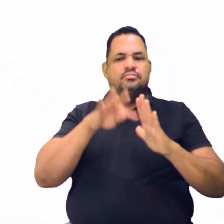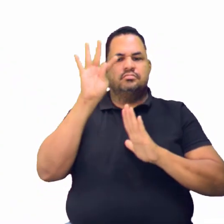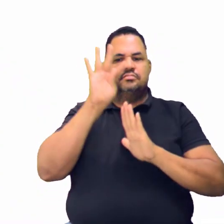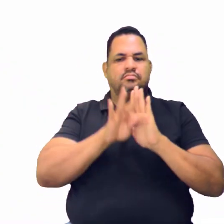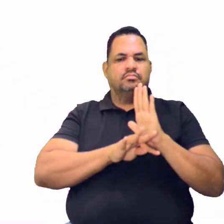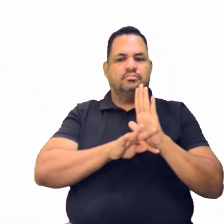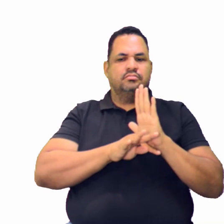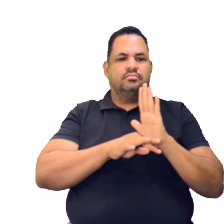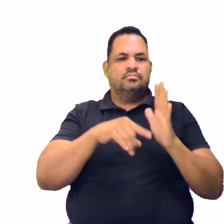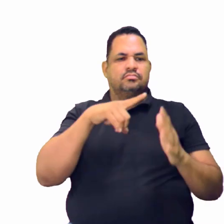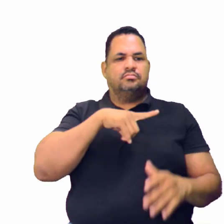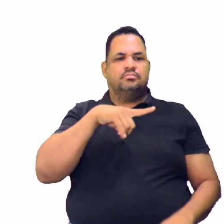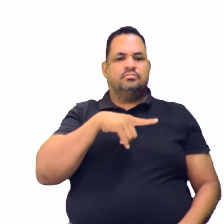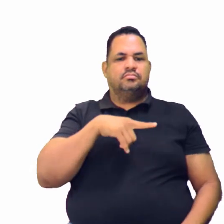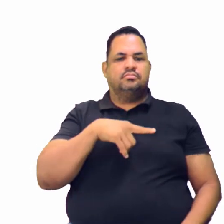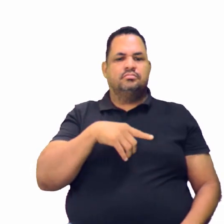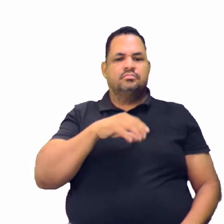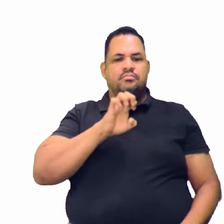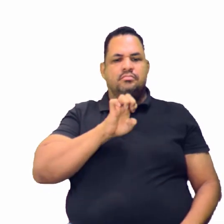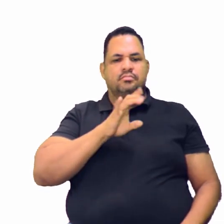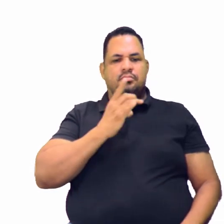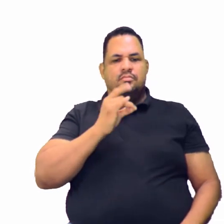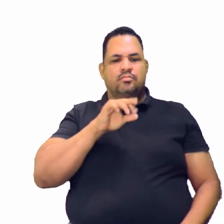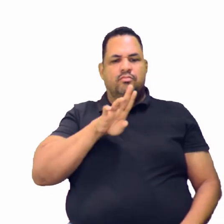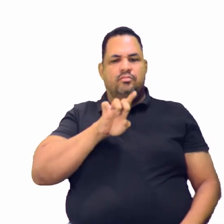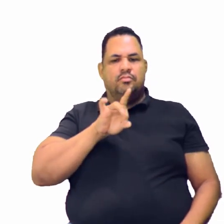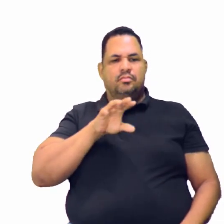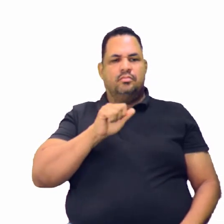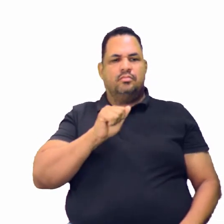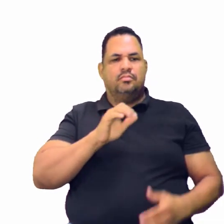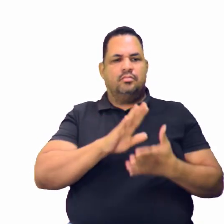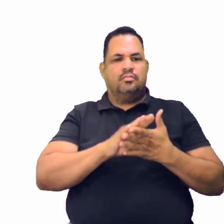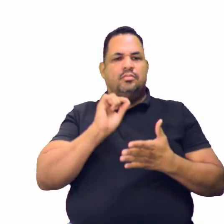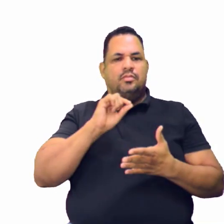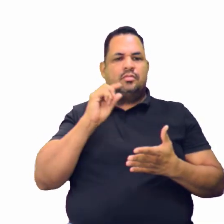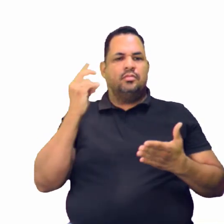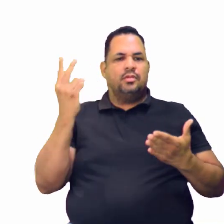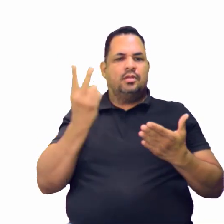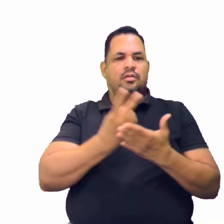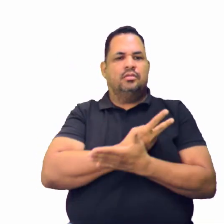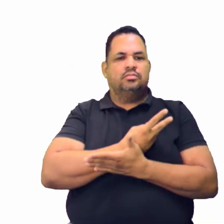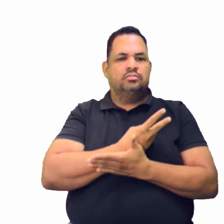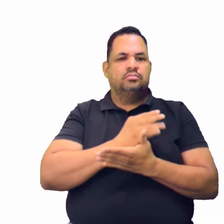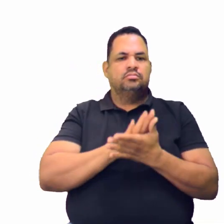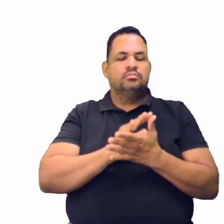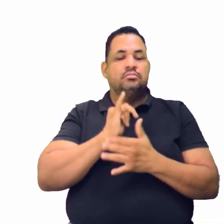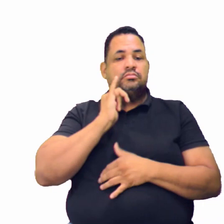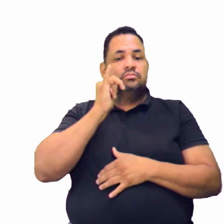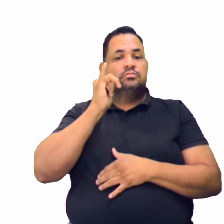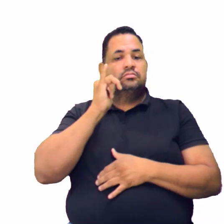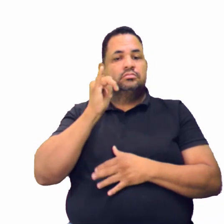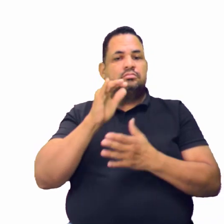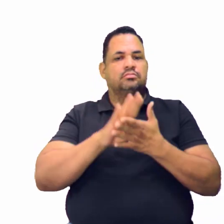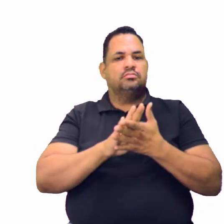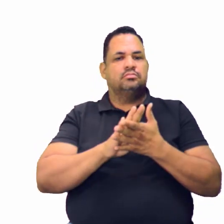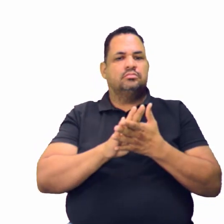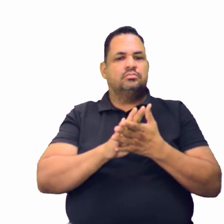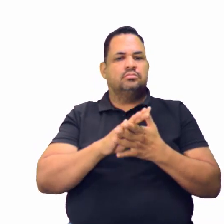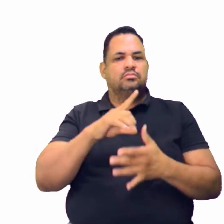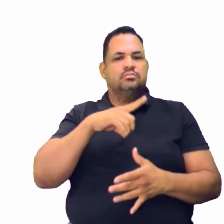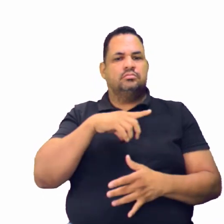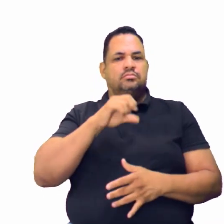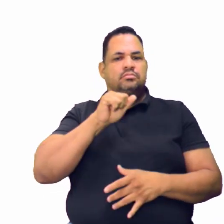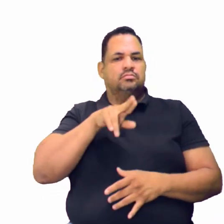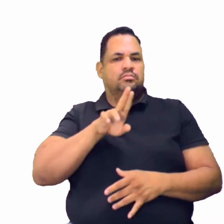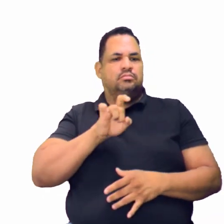texto. Esse texto é de Érico Veríssimo. O incidente que se vai narrar é de